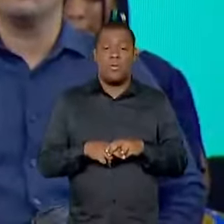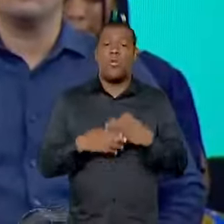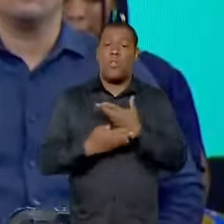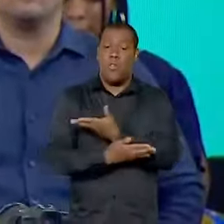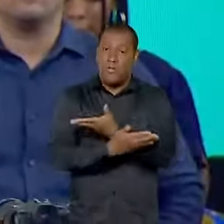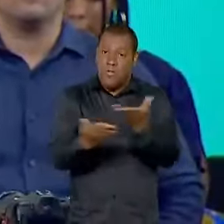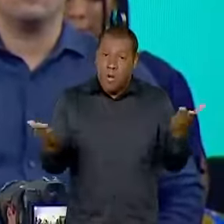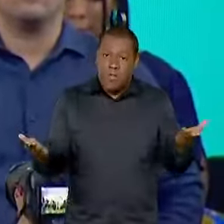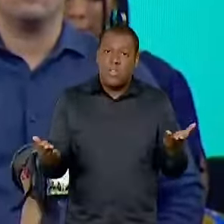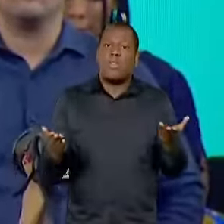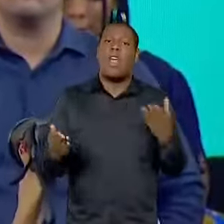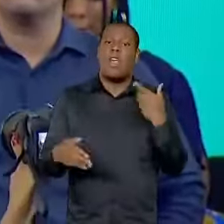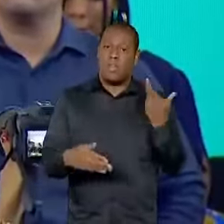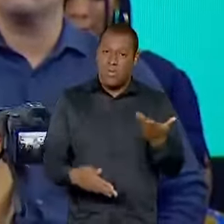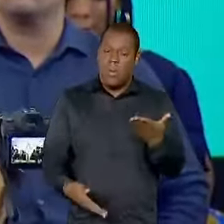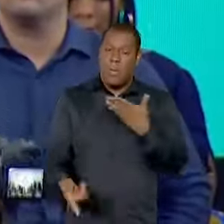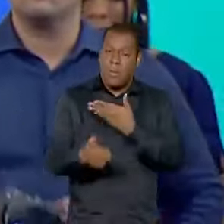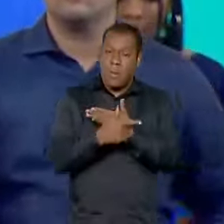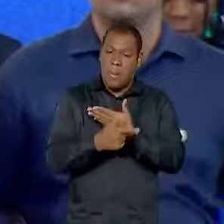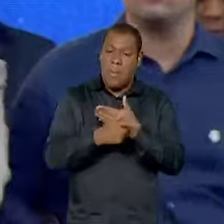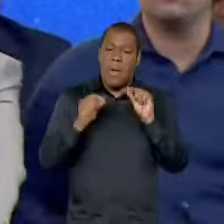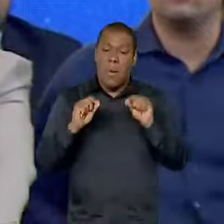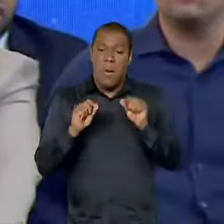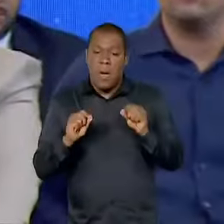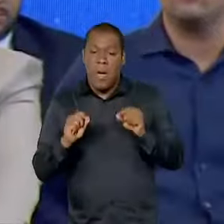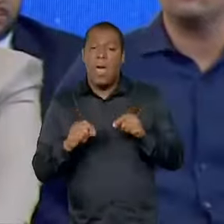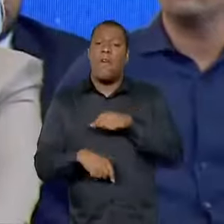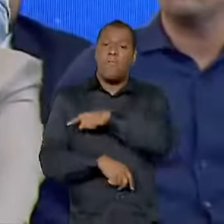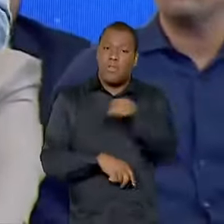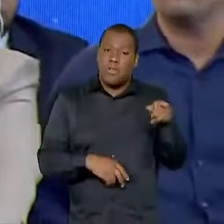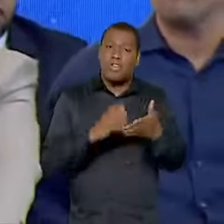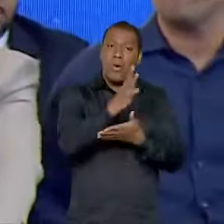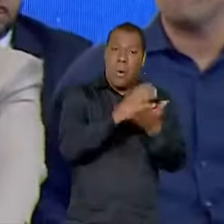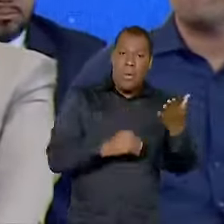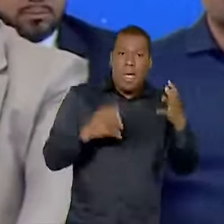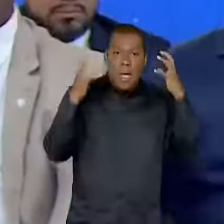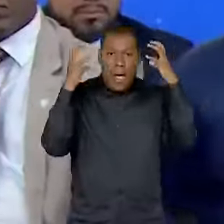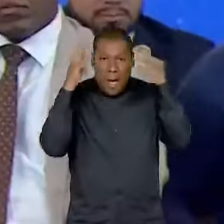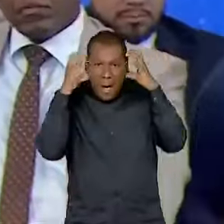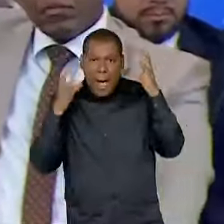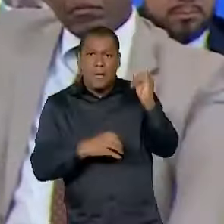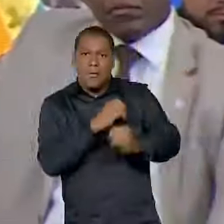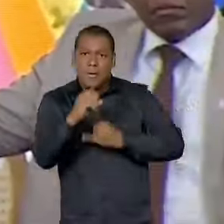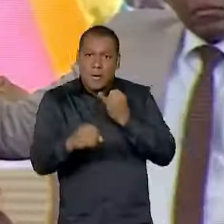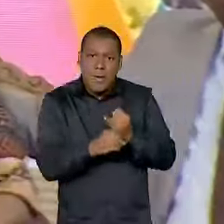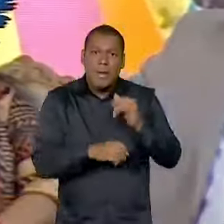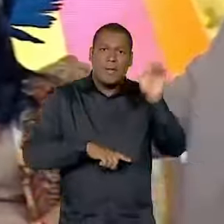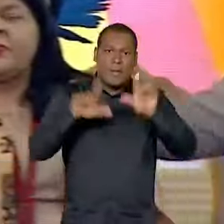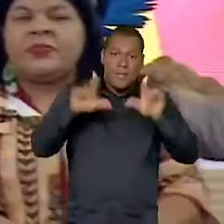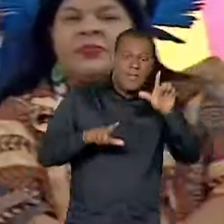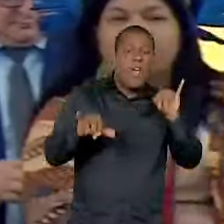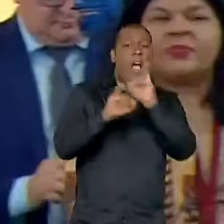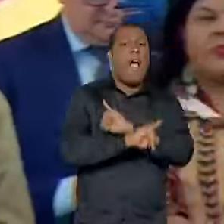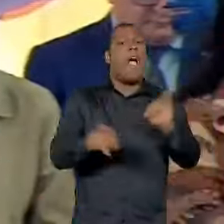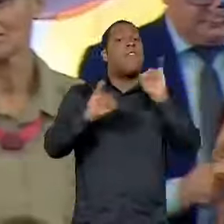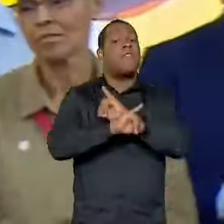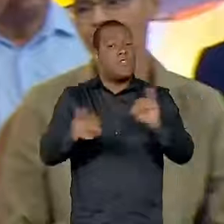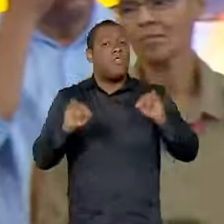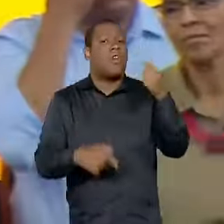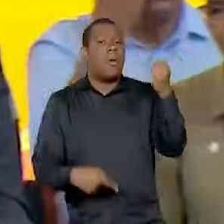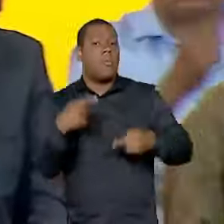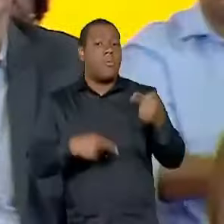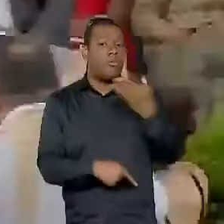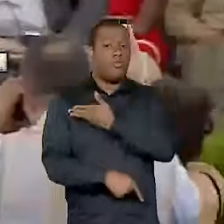televisão, a nossa internet, o nosso rádio, o nosso jornal em divulgar as coisas que